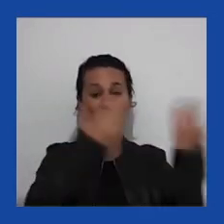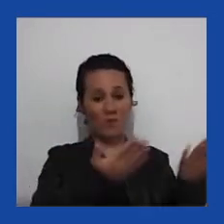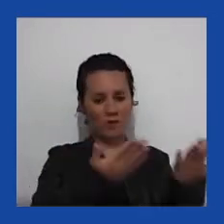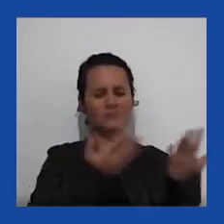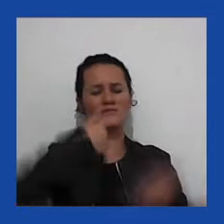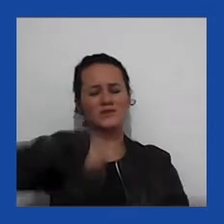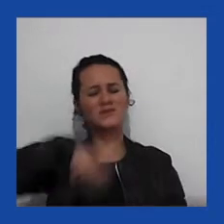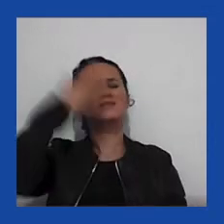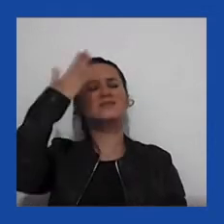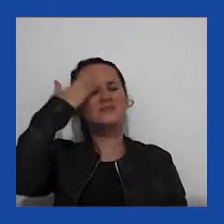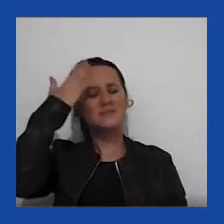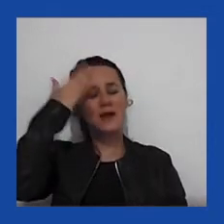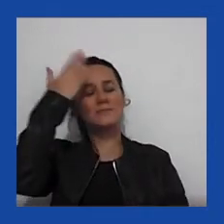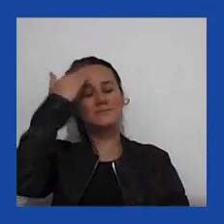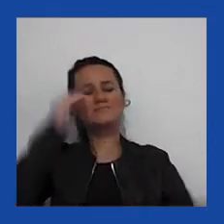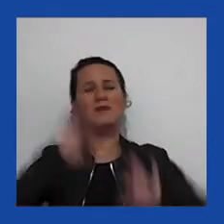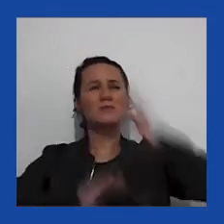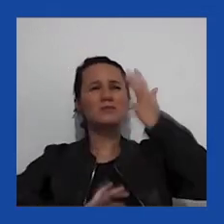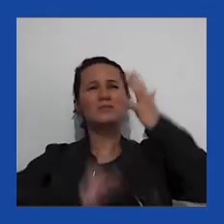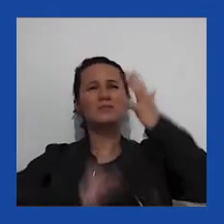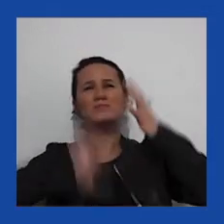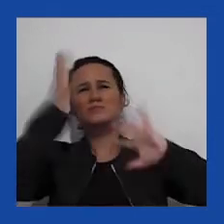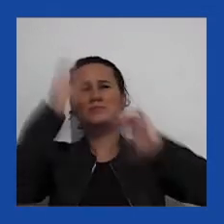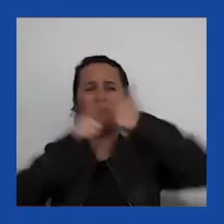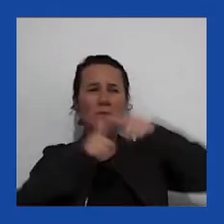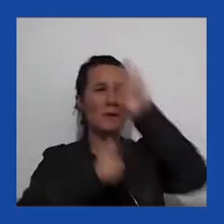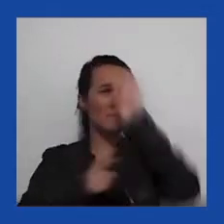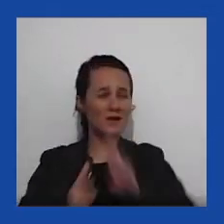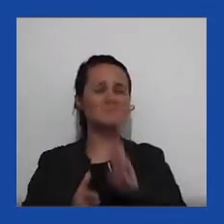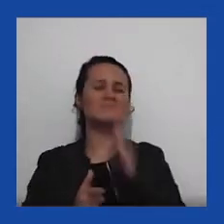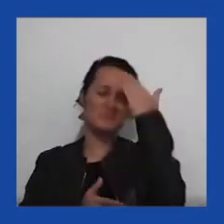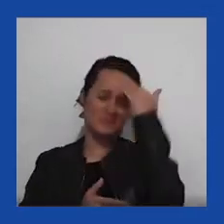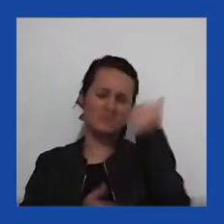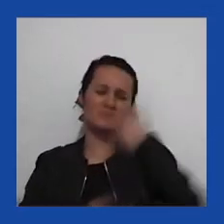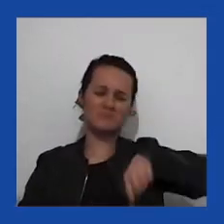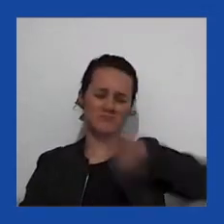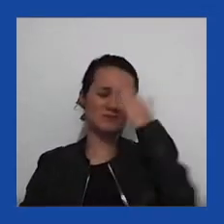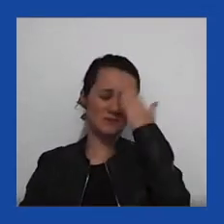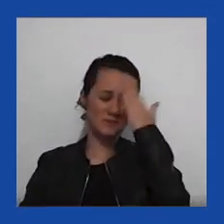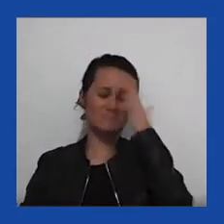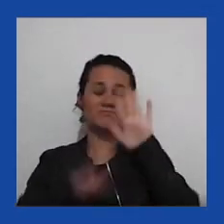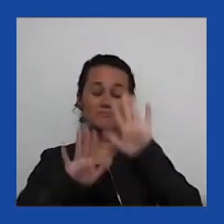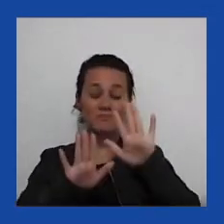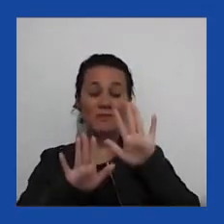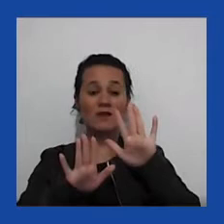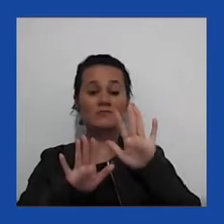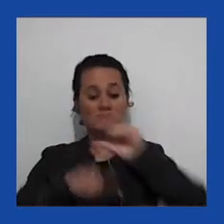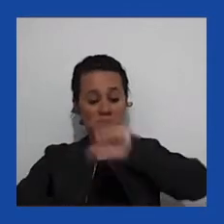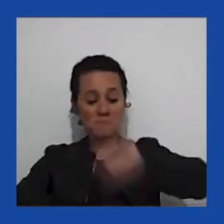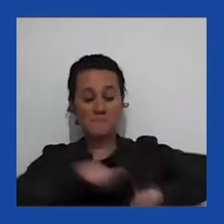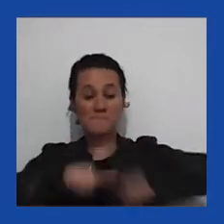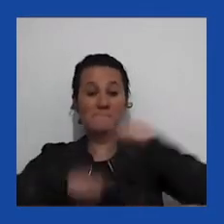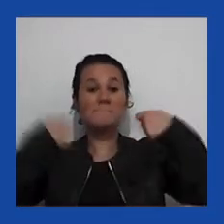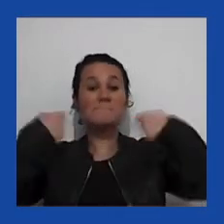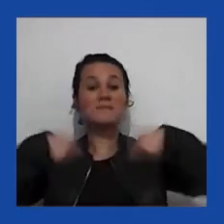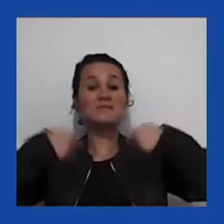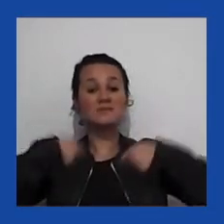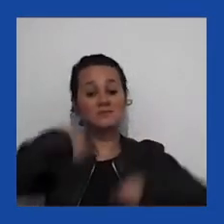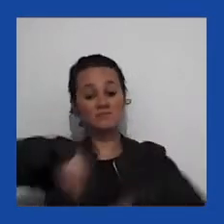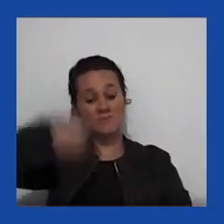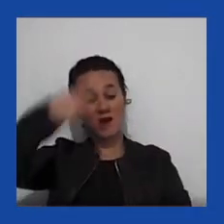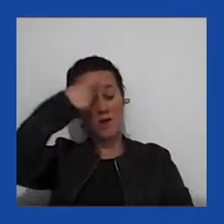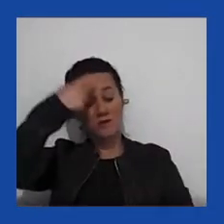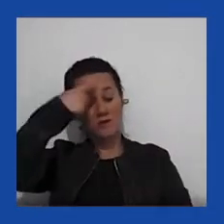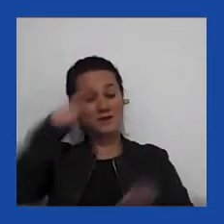diversos problemas do Brasil. Mas acreditamos que a transformação só pode vir a partir da conscientização e da